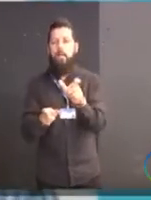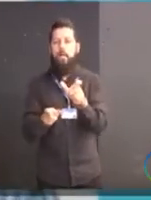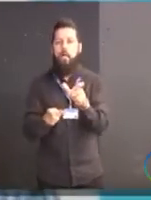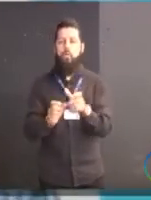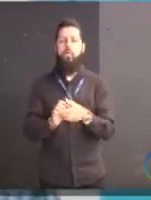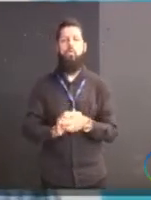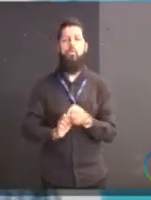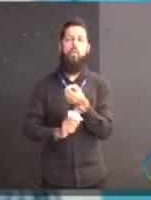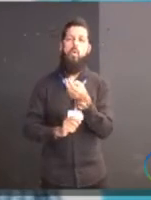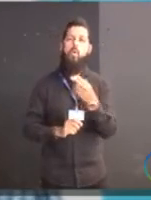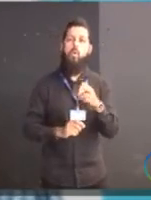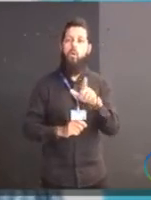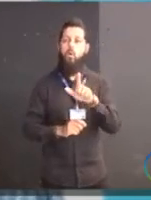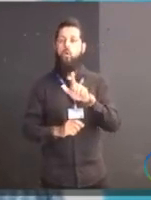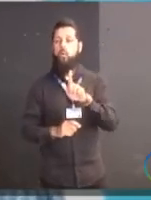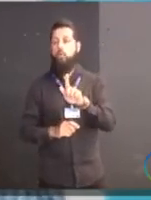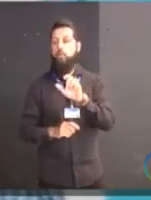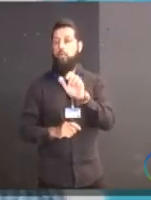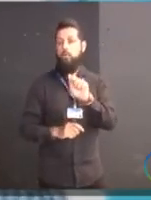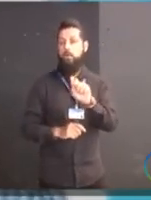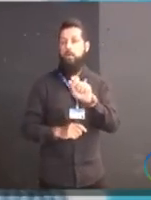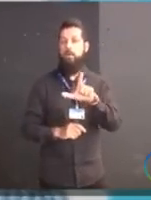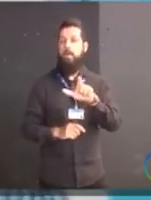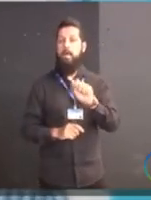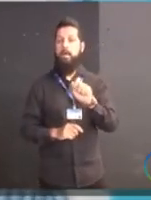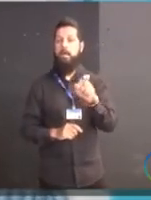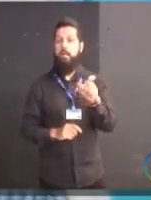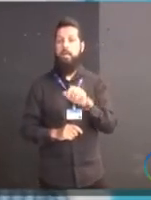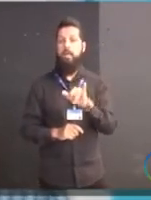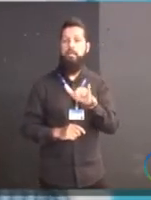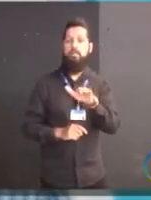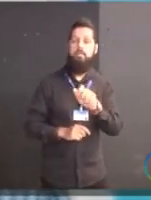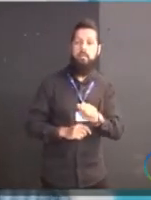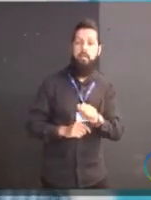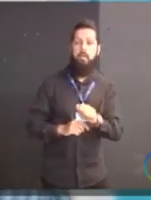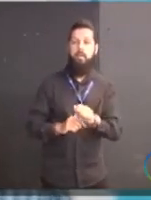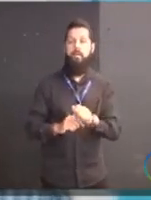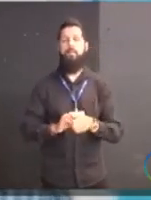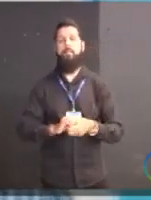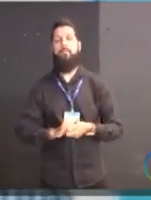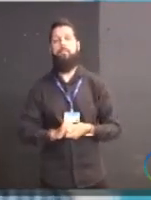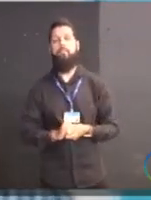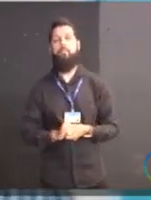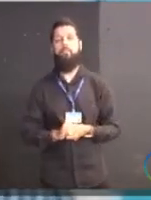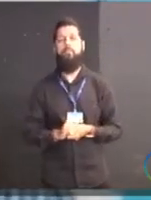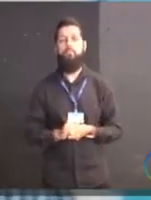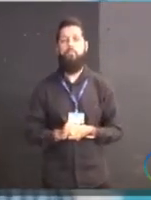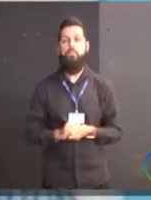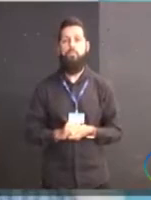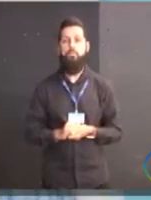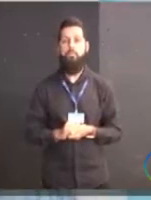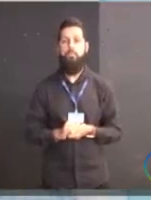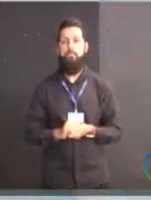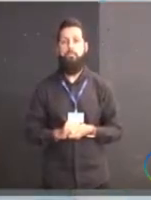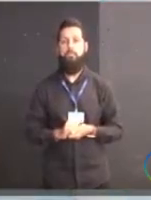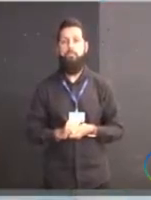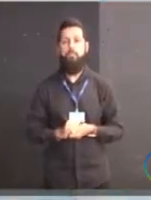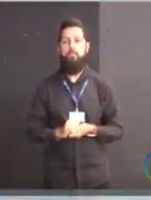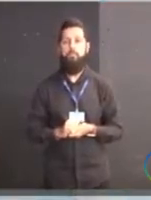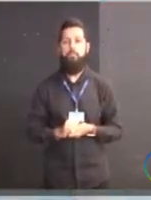galáxia, orientados por inteligências divinas. E Deus para lá disso tudo.